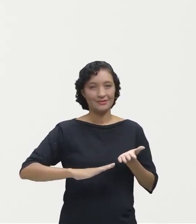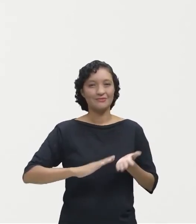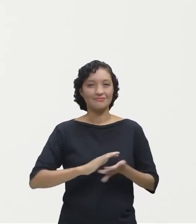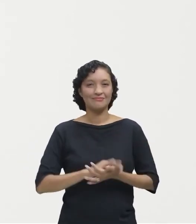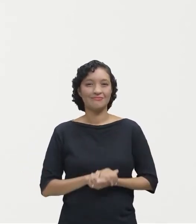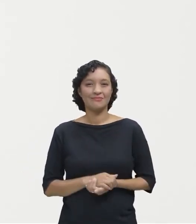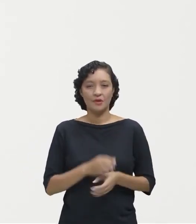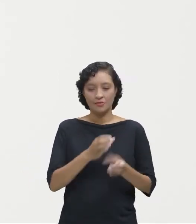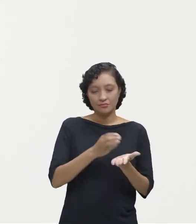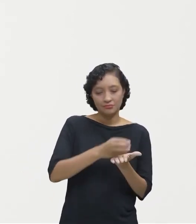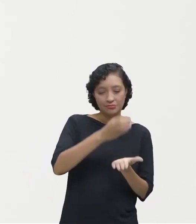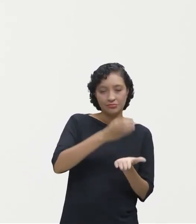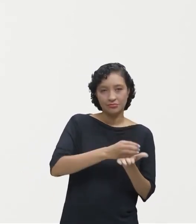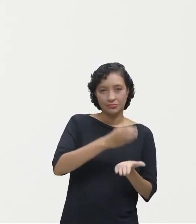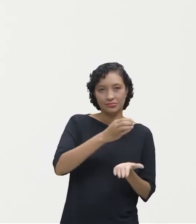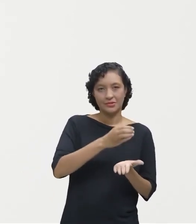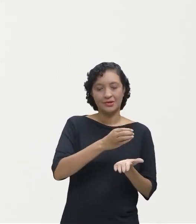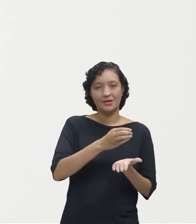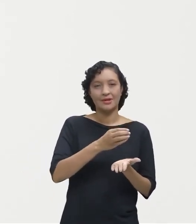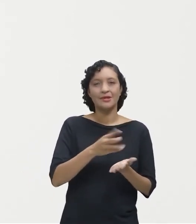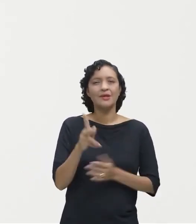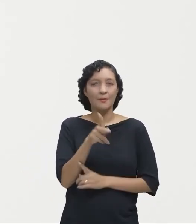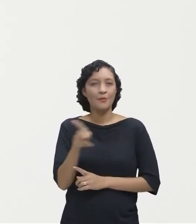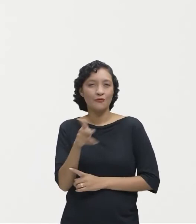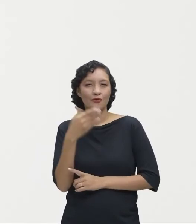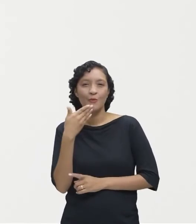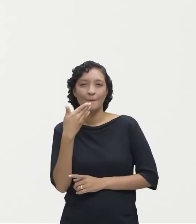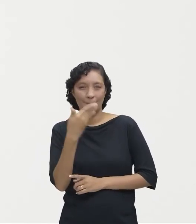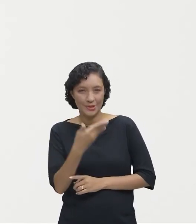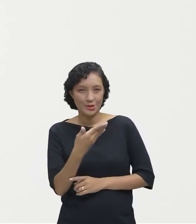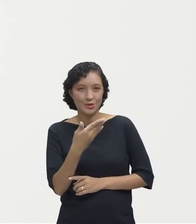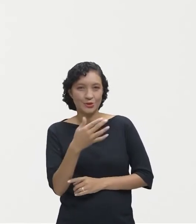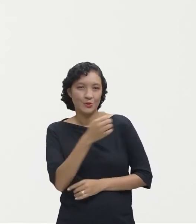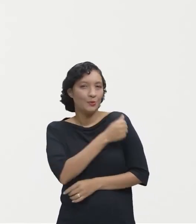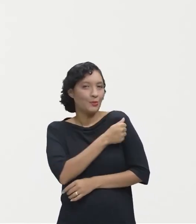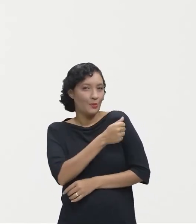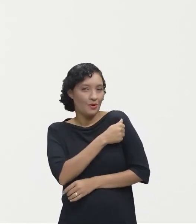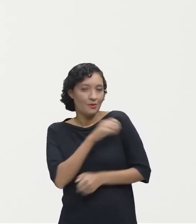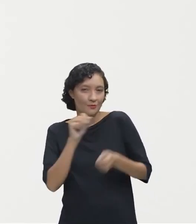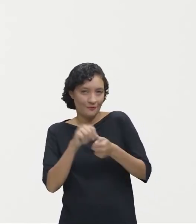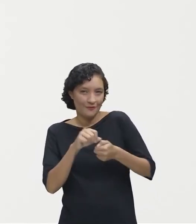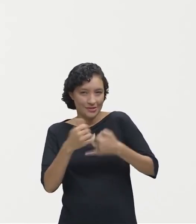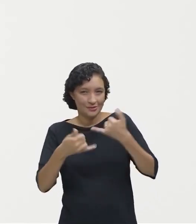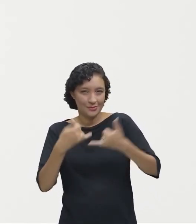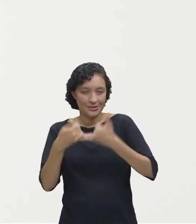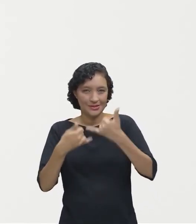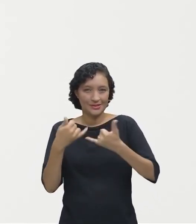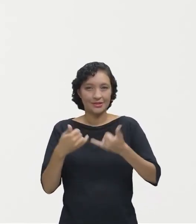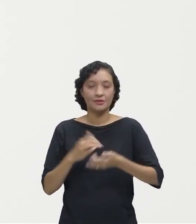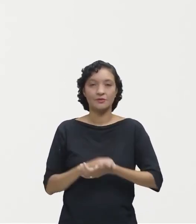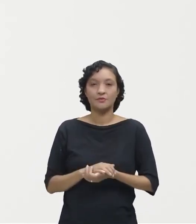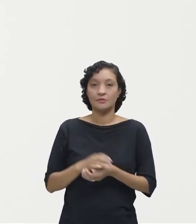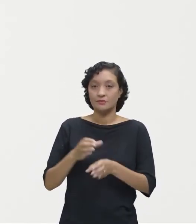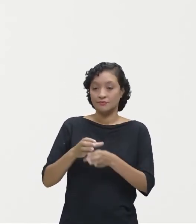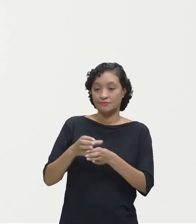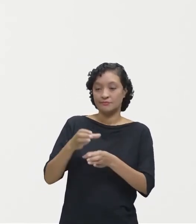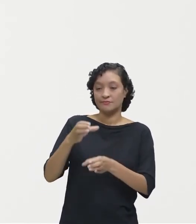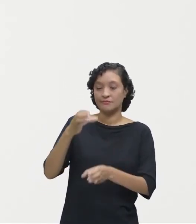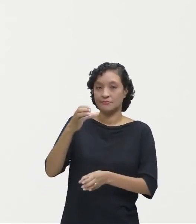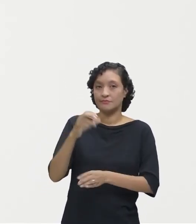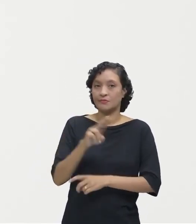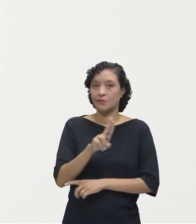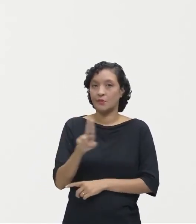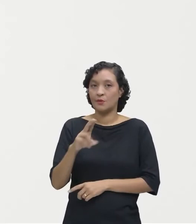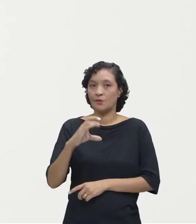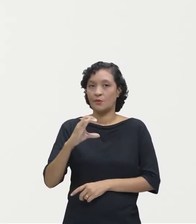boliche. Aqui são cilindros. Essas formas aqui que vocês estão vendo são cilindros.